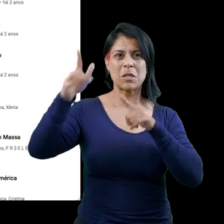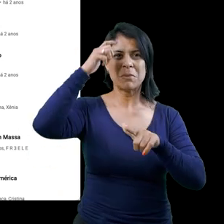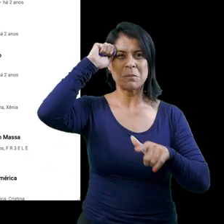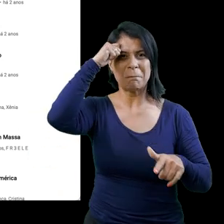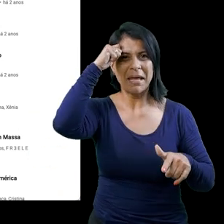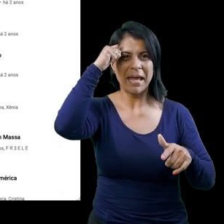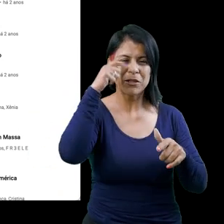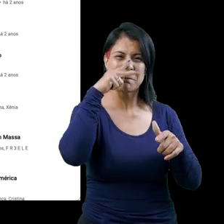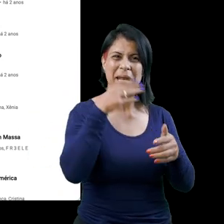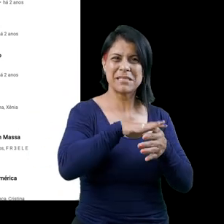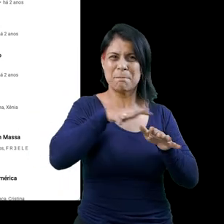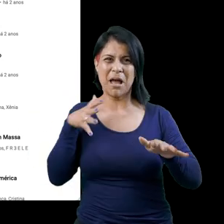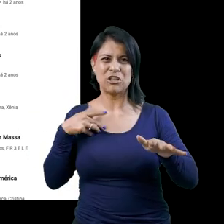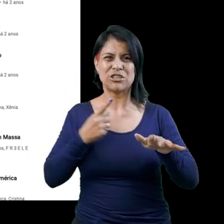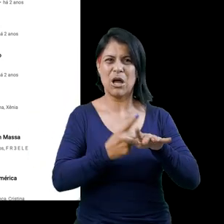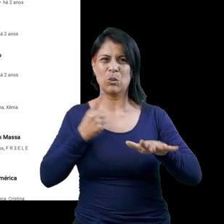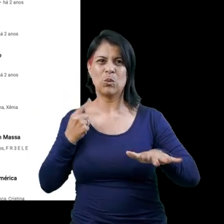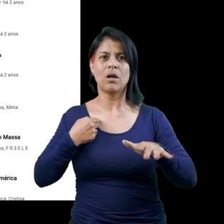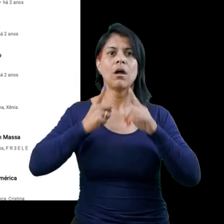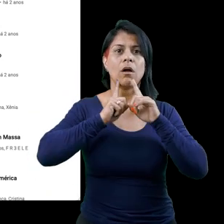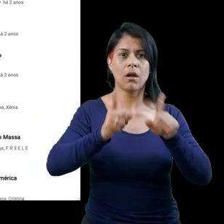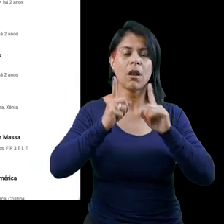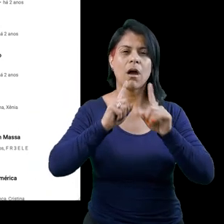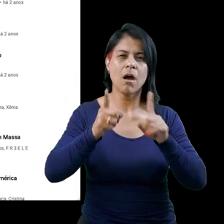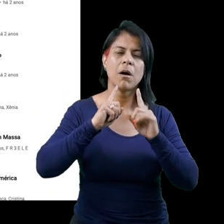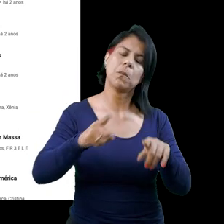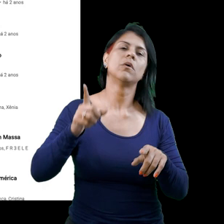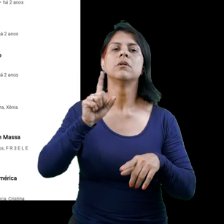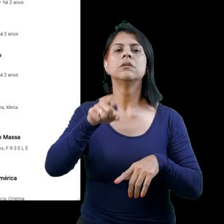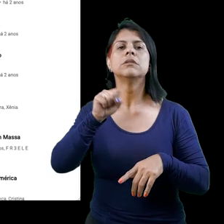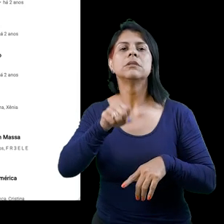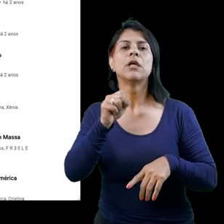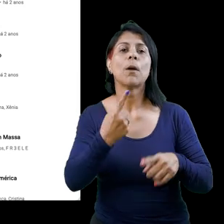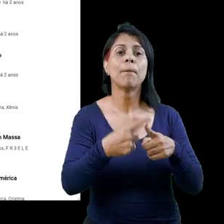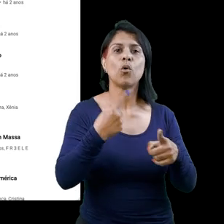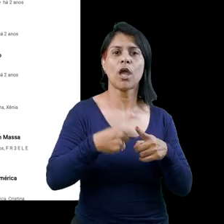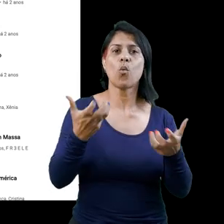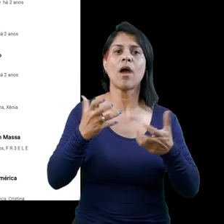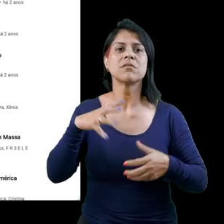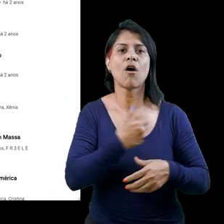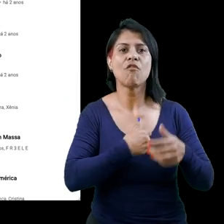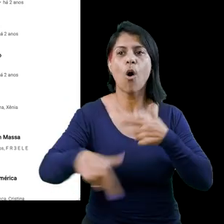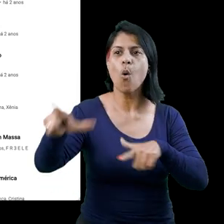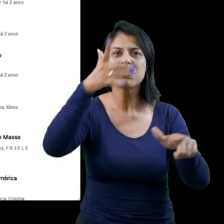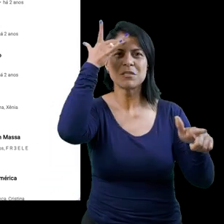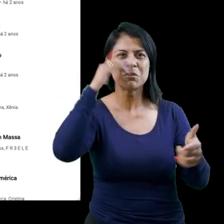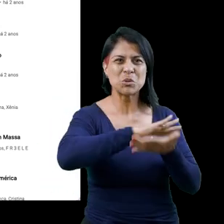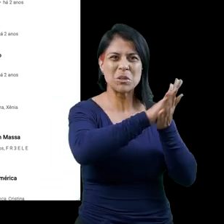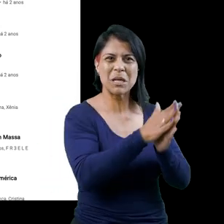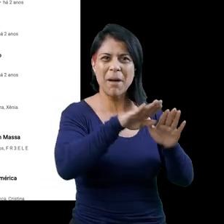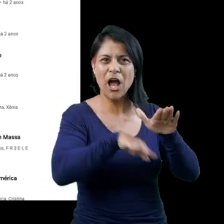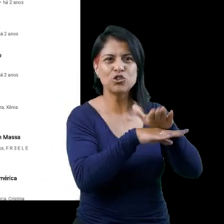da marginalização. Eu reclamo pouco tempo adianta meu corre pra salvar quem for possível dessa maldita